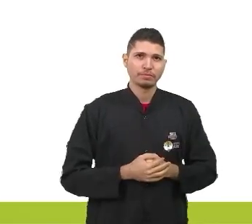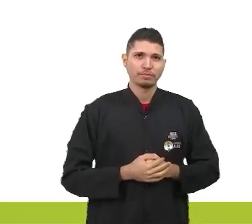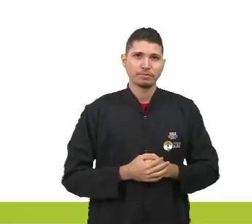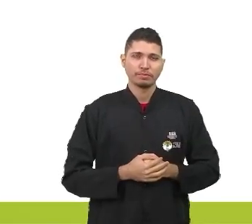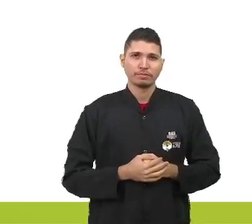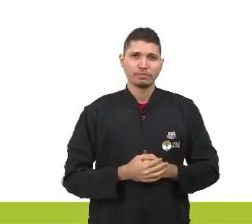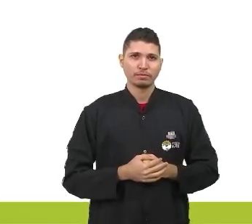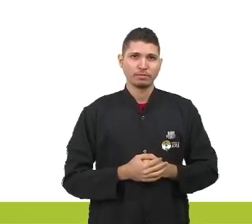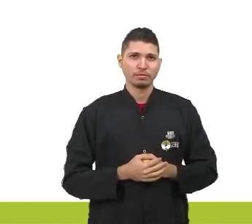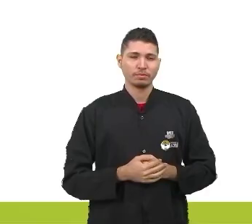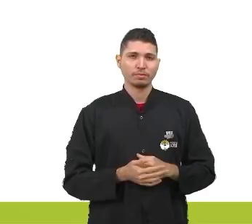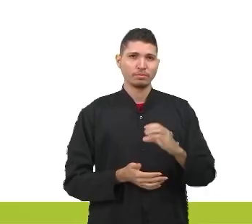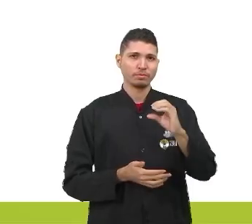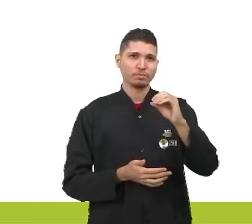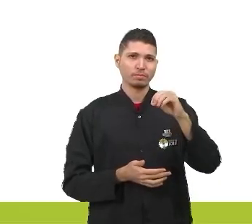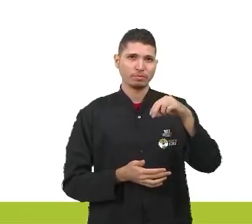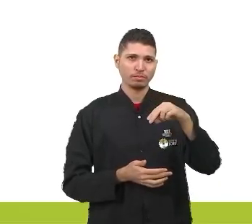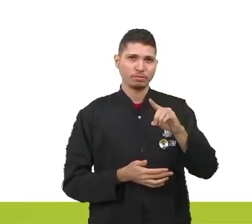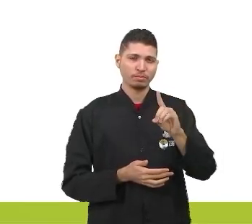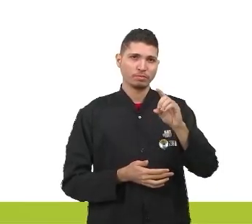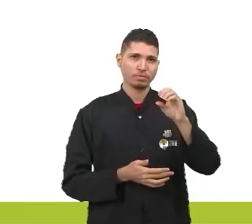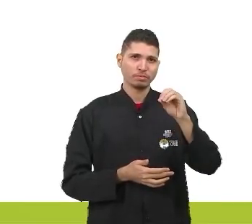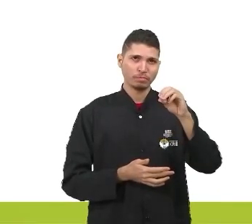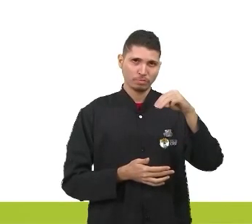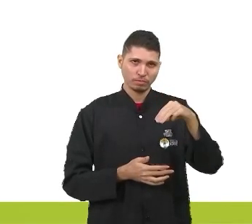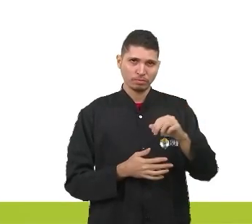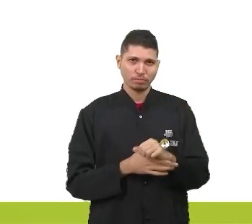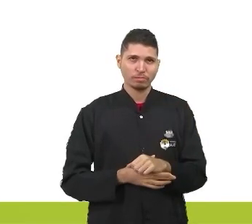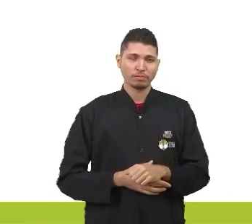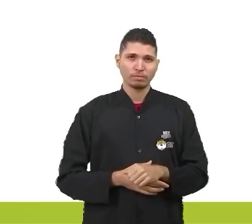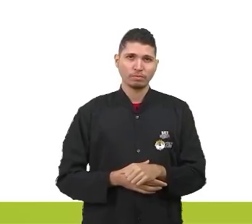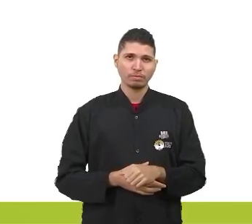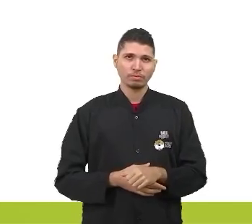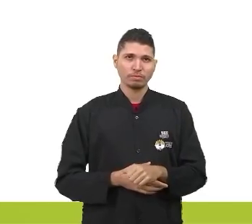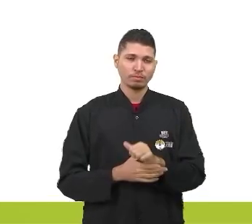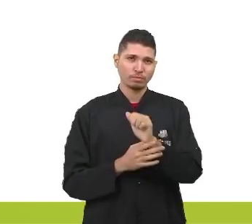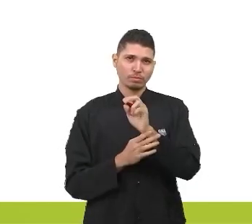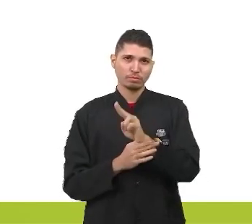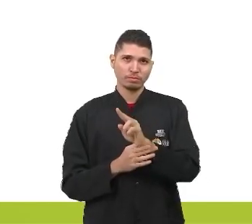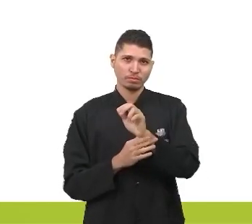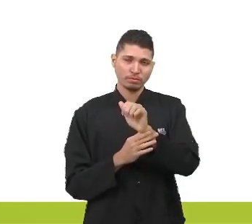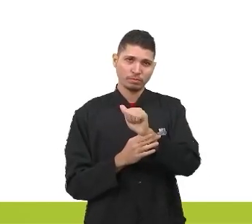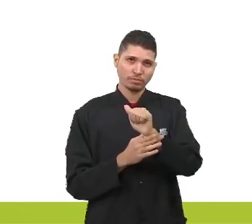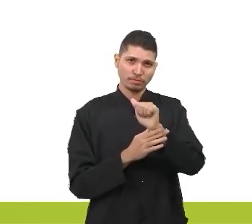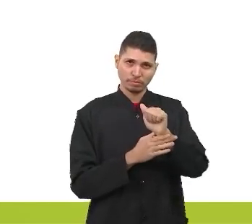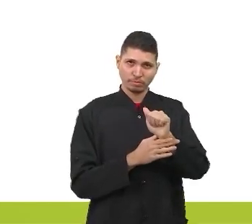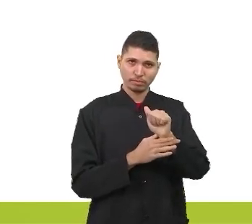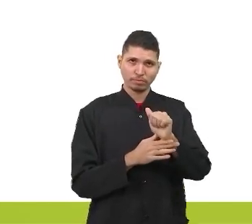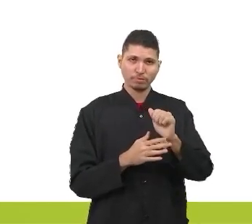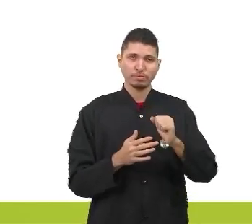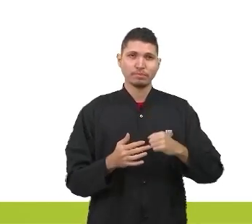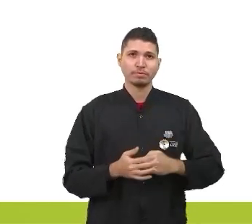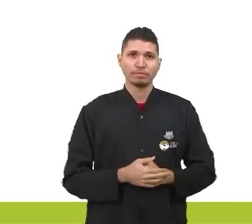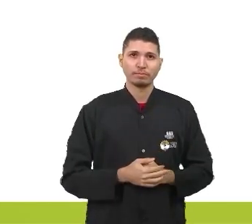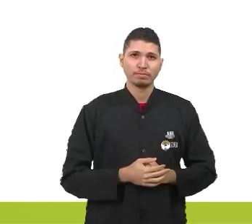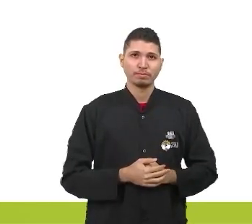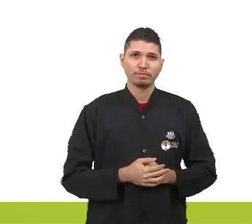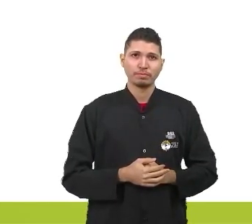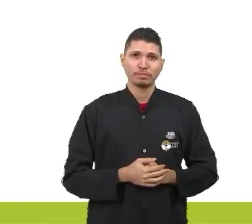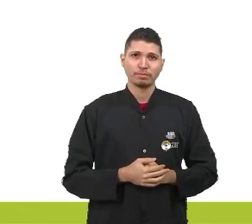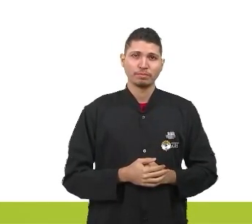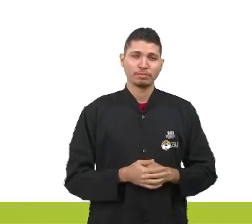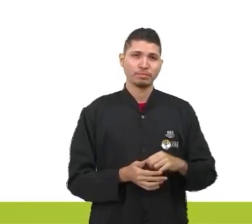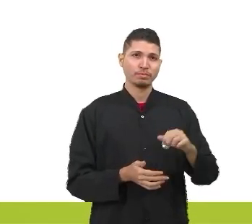os códons UAG e UAA são terminais. Ainda tem assim, ó, além do